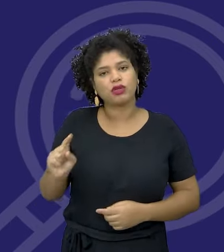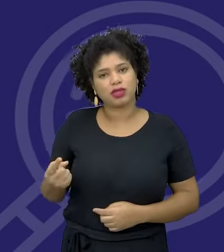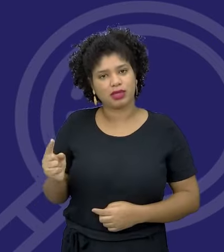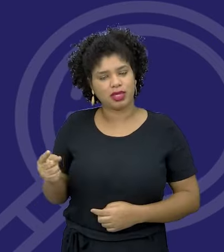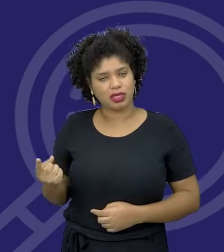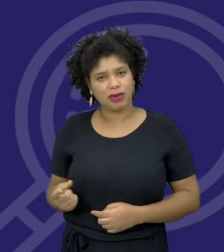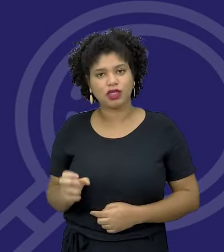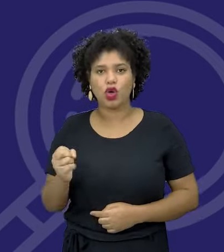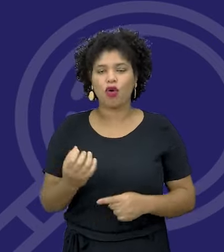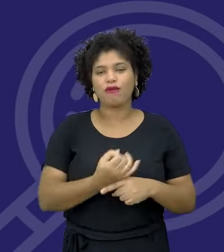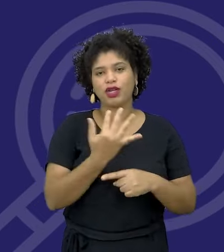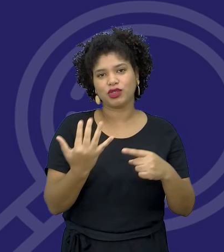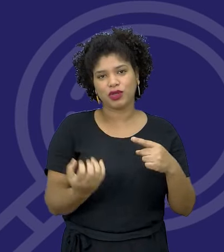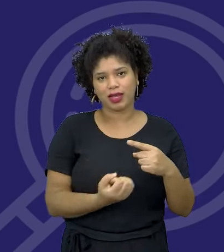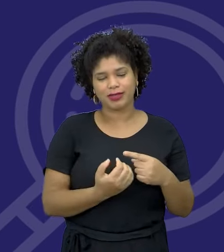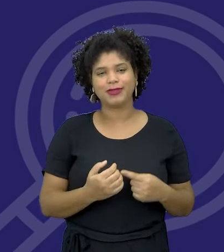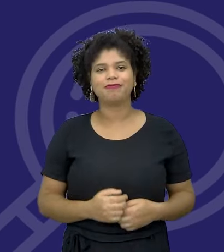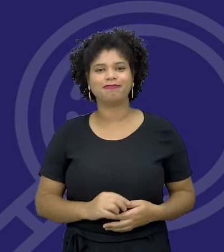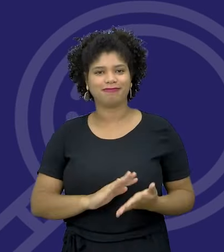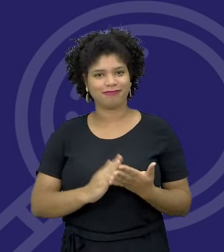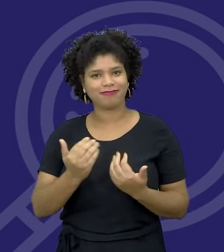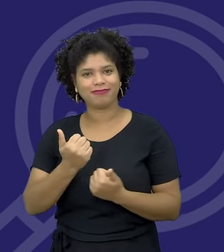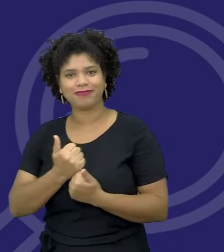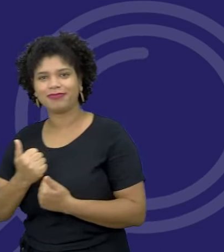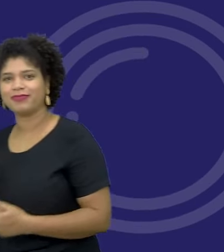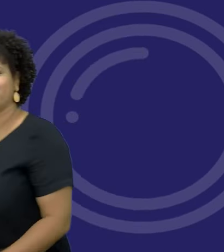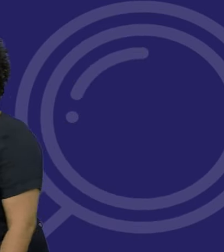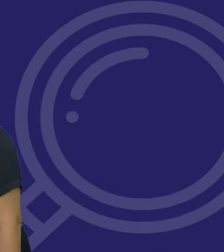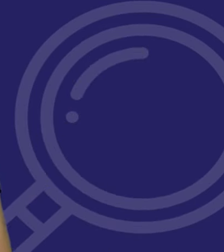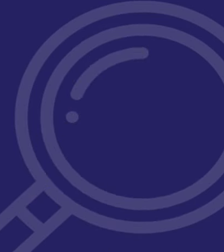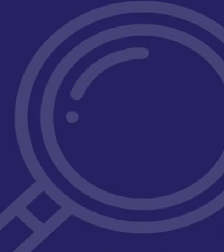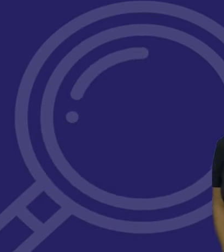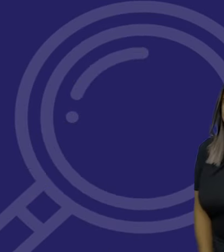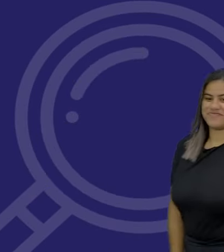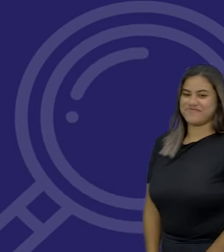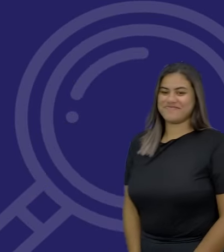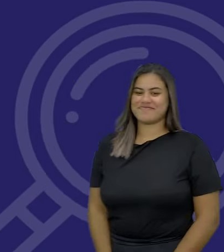ou fracionários na reta. Pode passar?